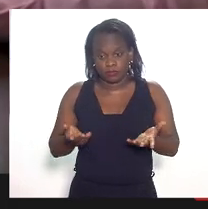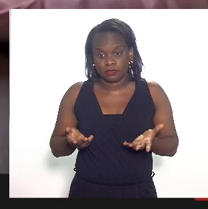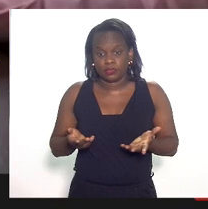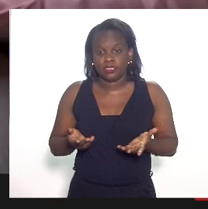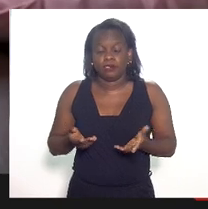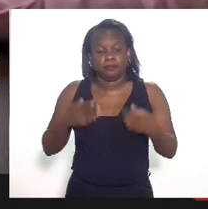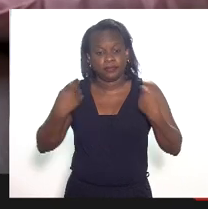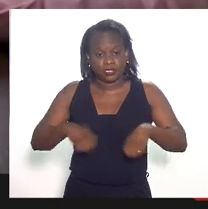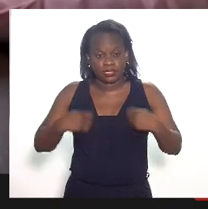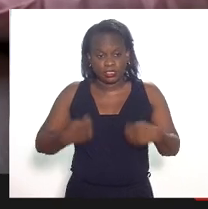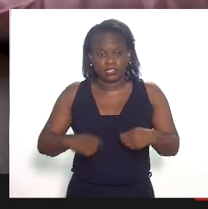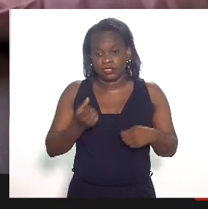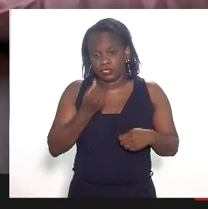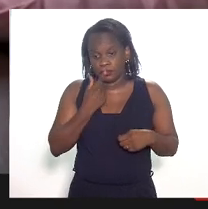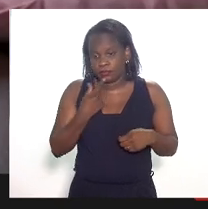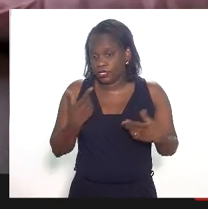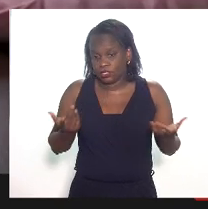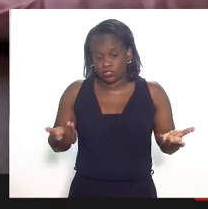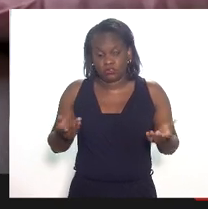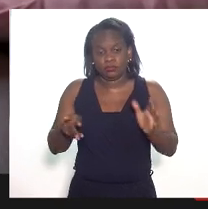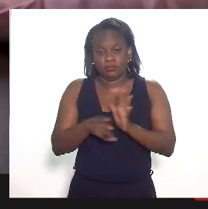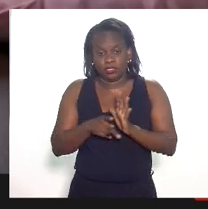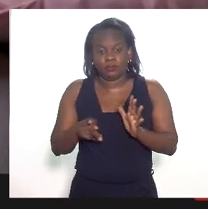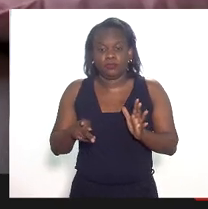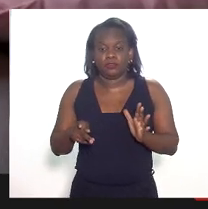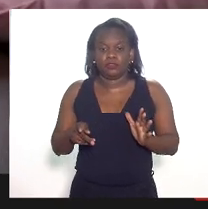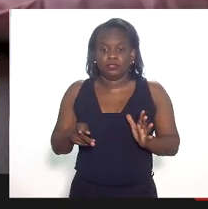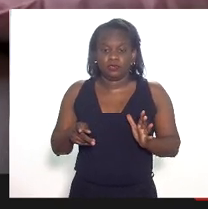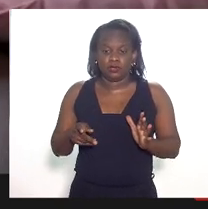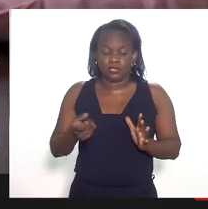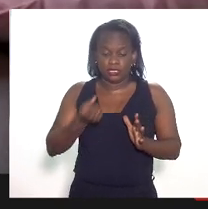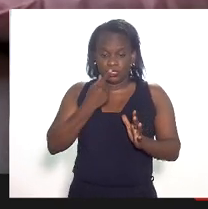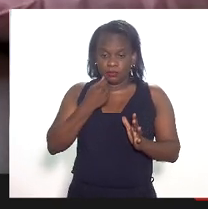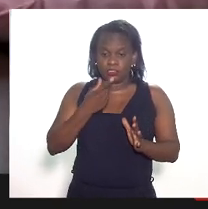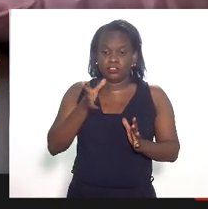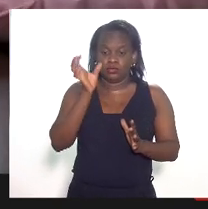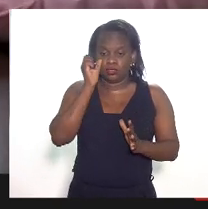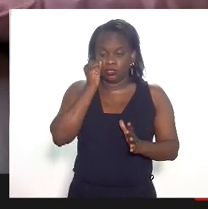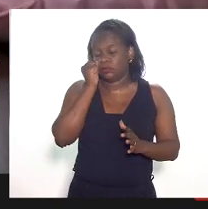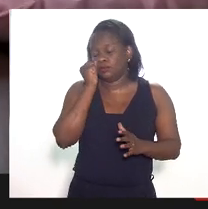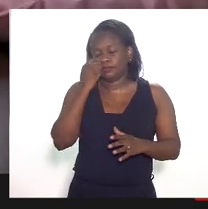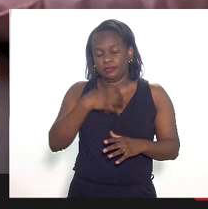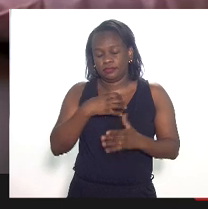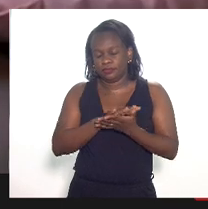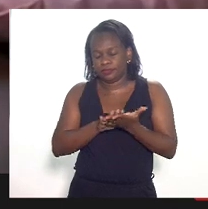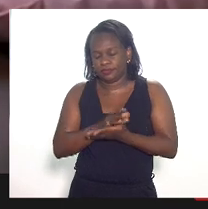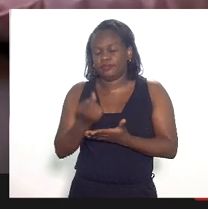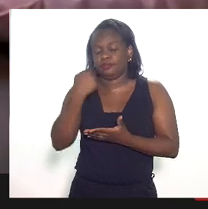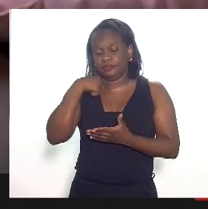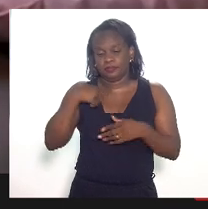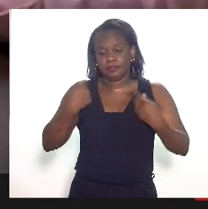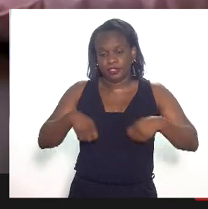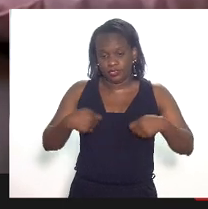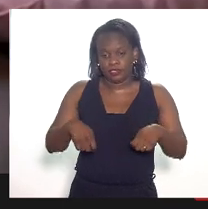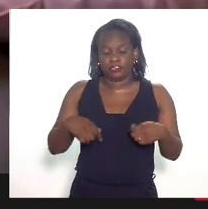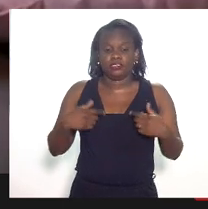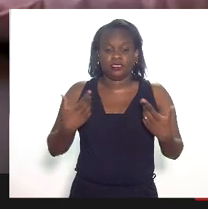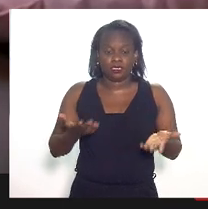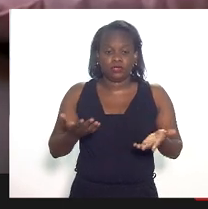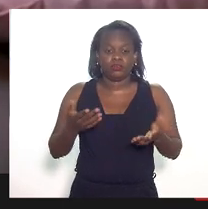que precisam do medicamento para a sedação desse paciente, a gente contou